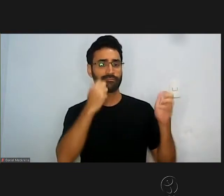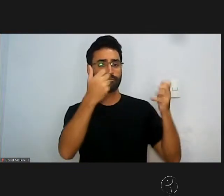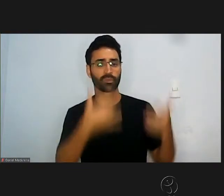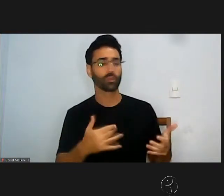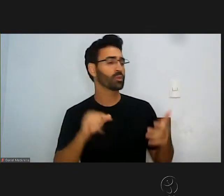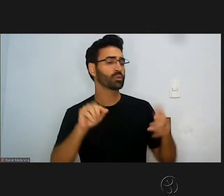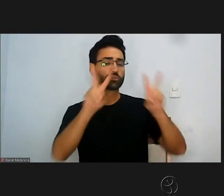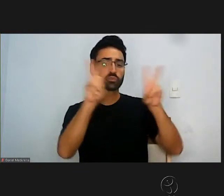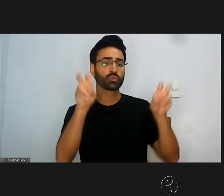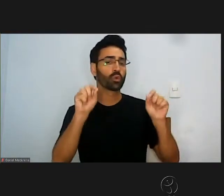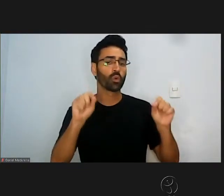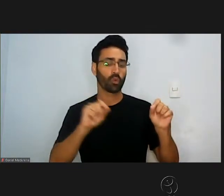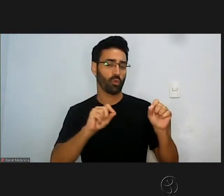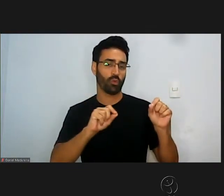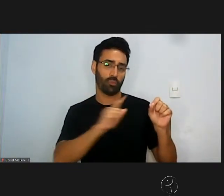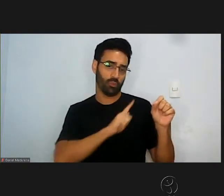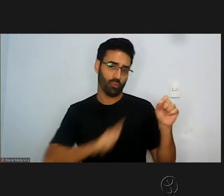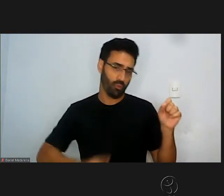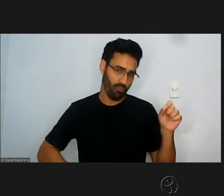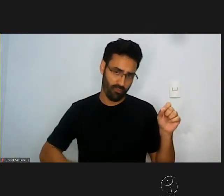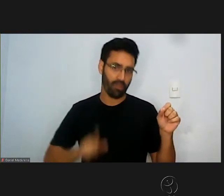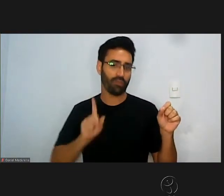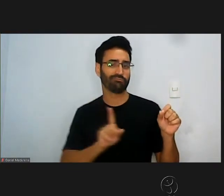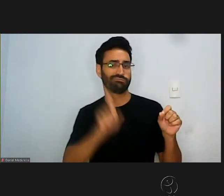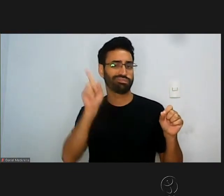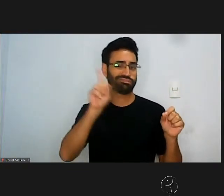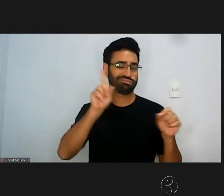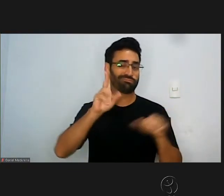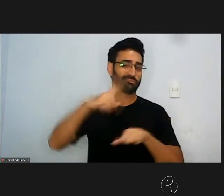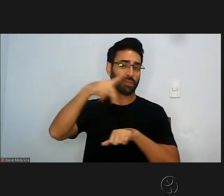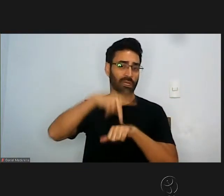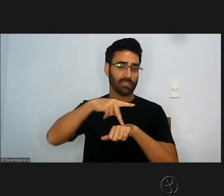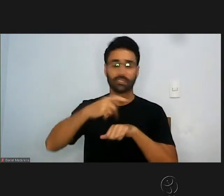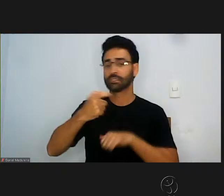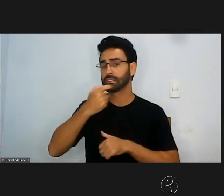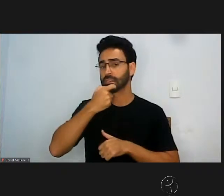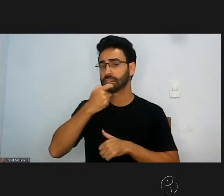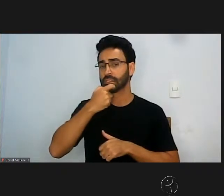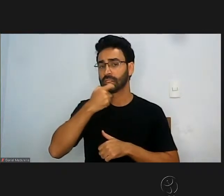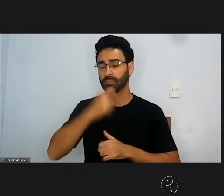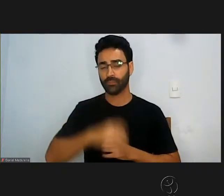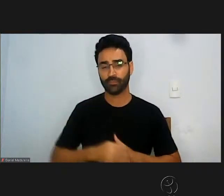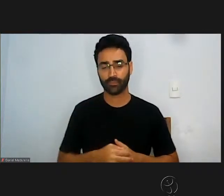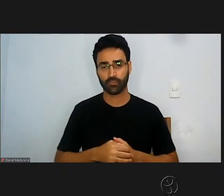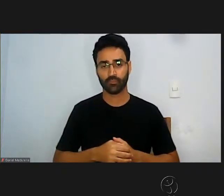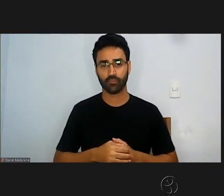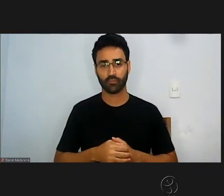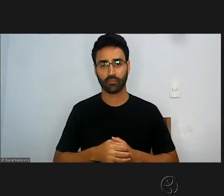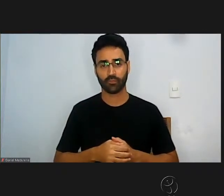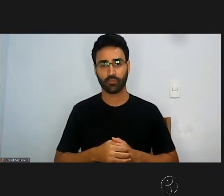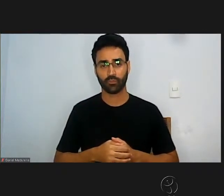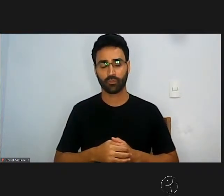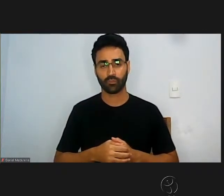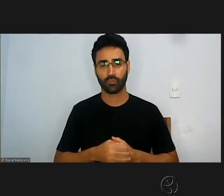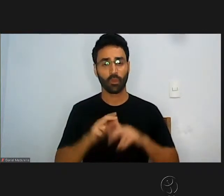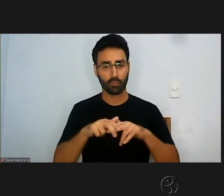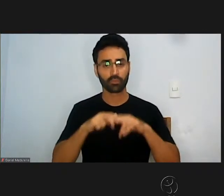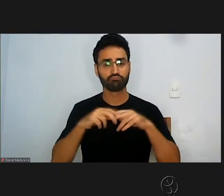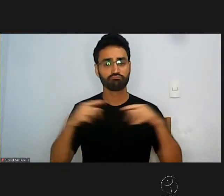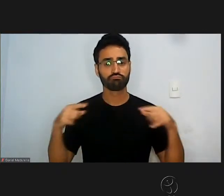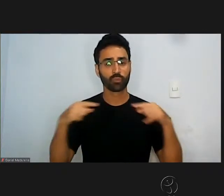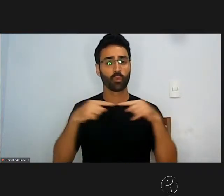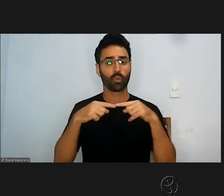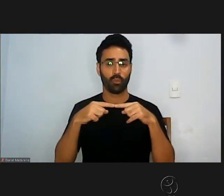o governo Tory na Inglaterra. E aí temos, isso tem a ver com os efeitos que eu